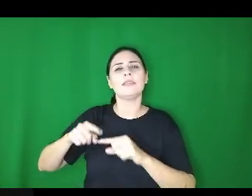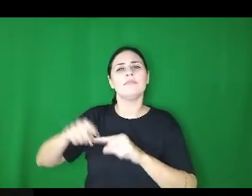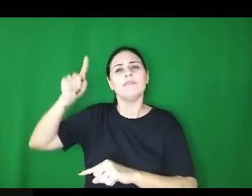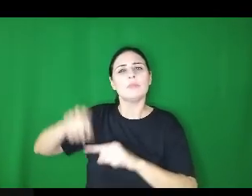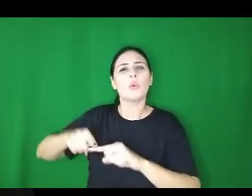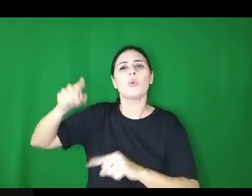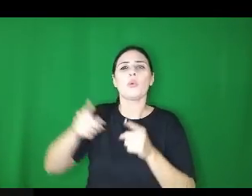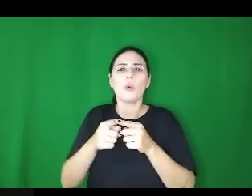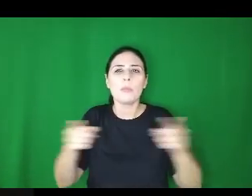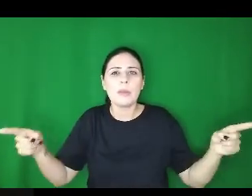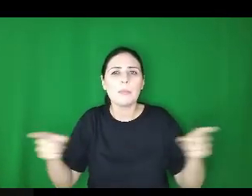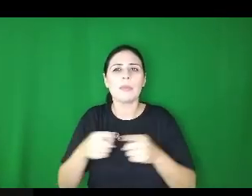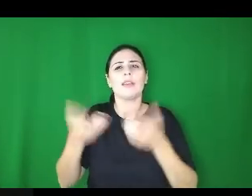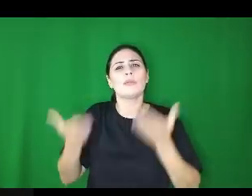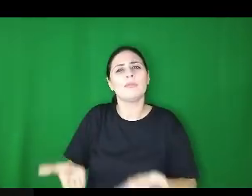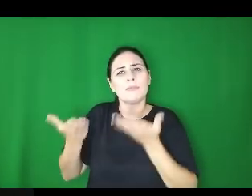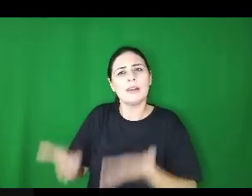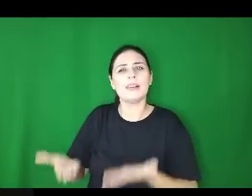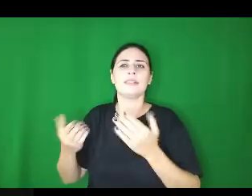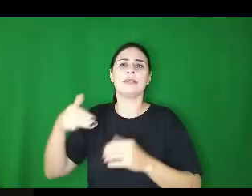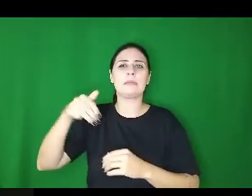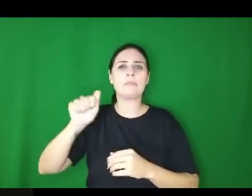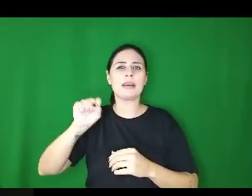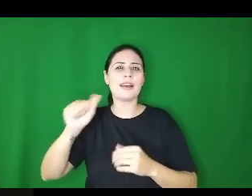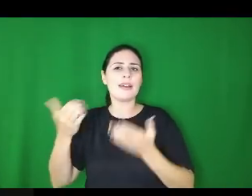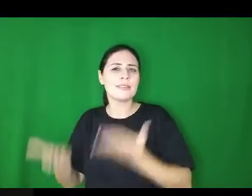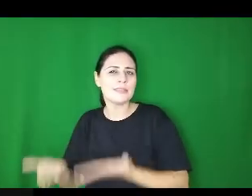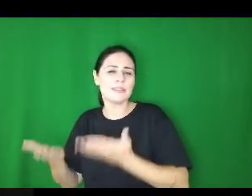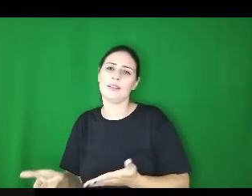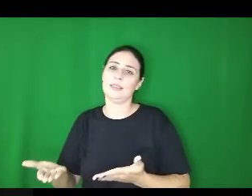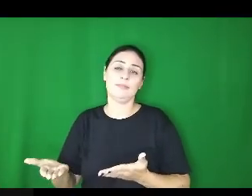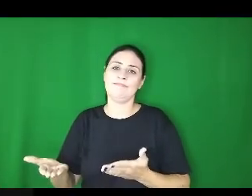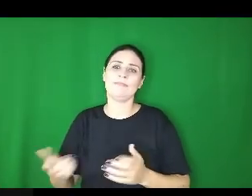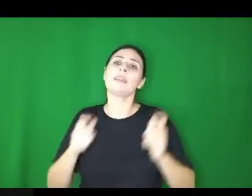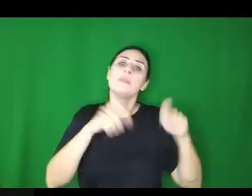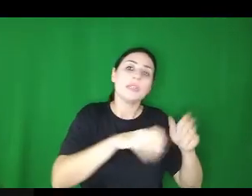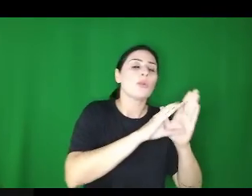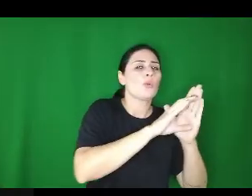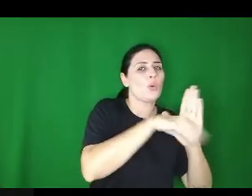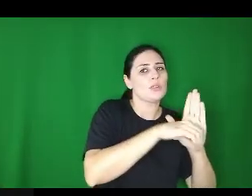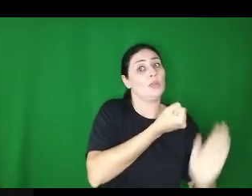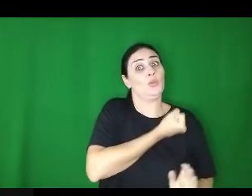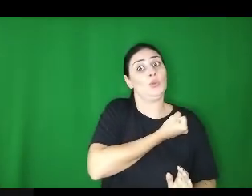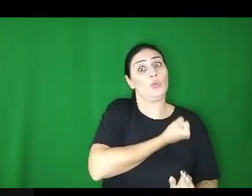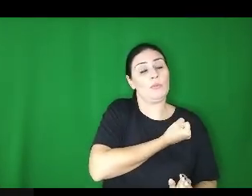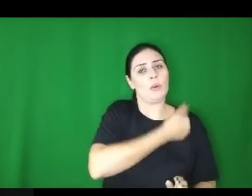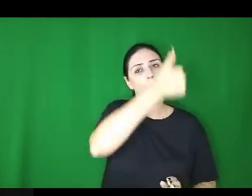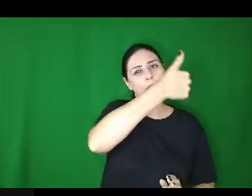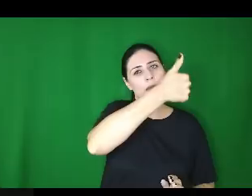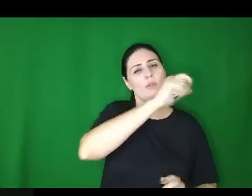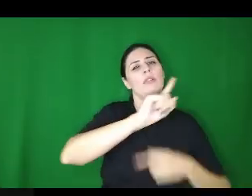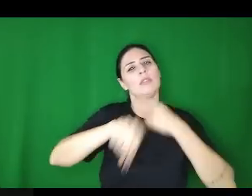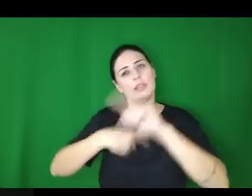aprender o conceito de fração sem ter conceito de número? Se eu não tiver trabalhado o conceito de número, eu